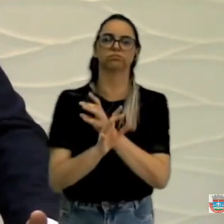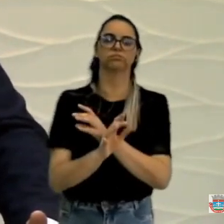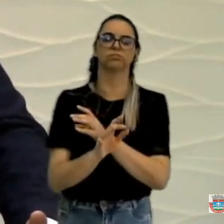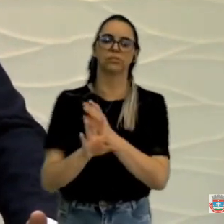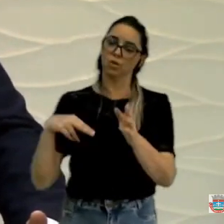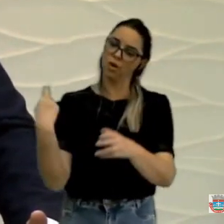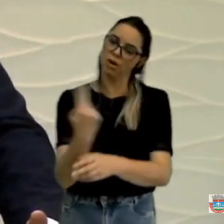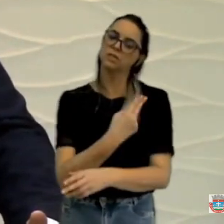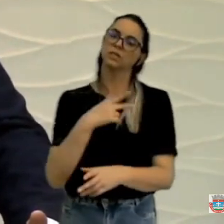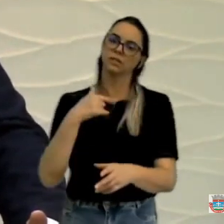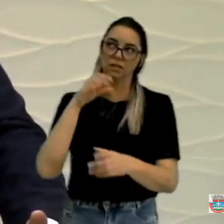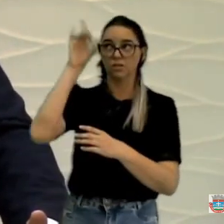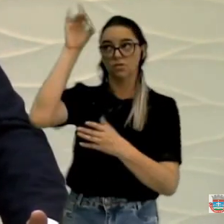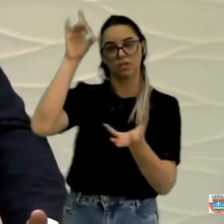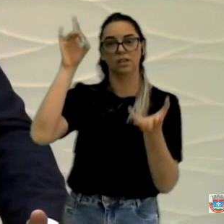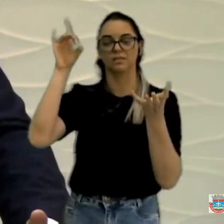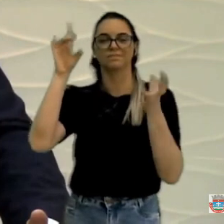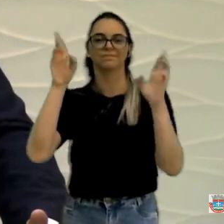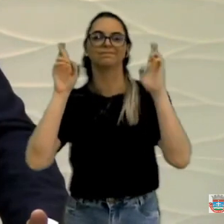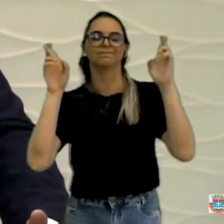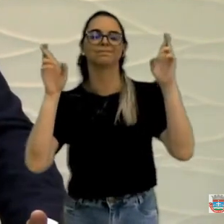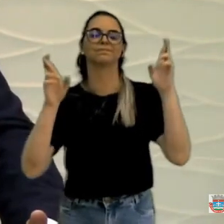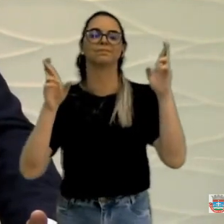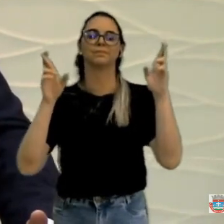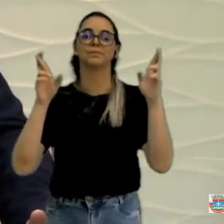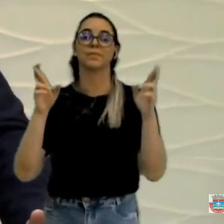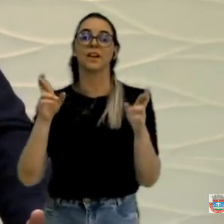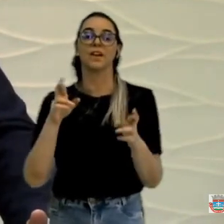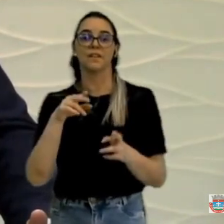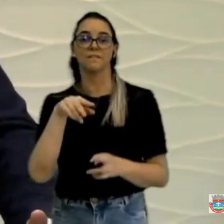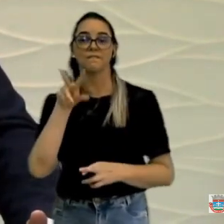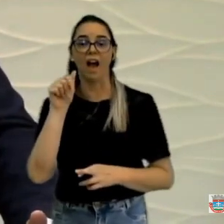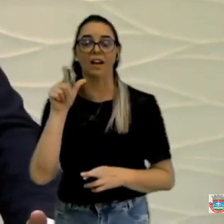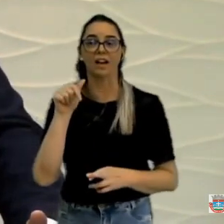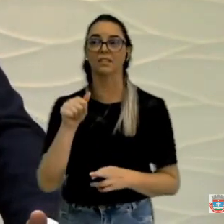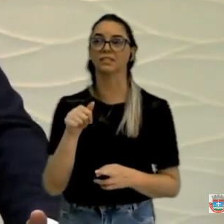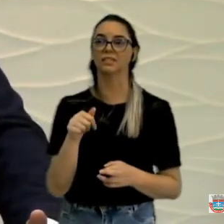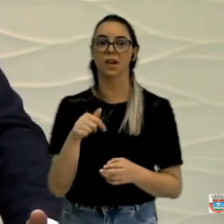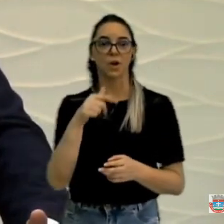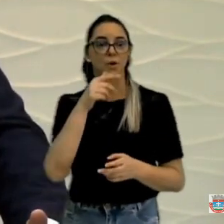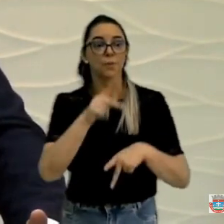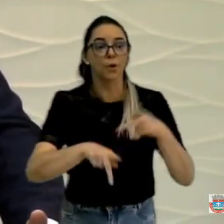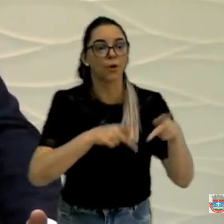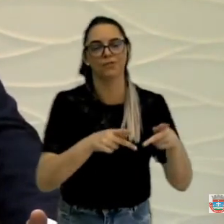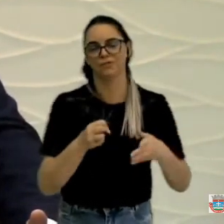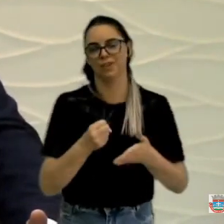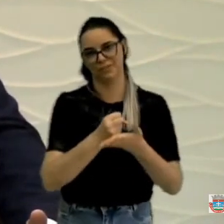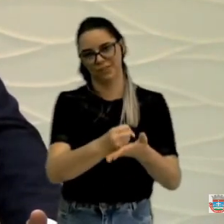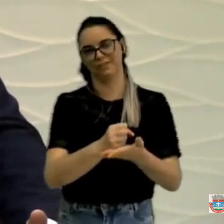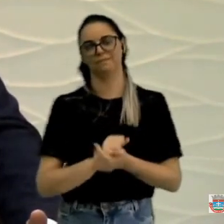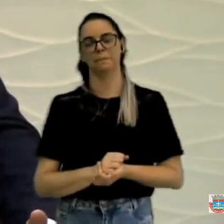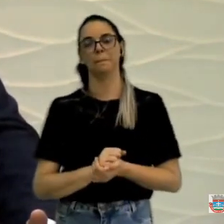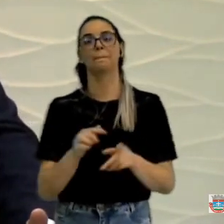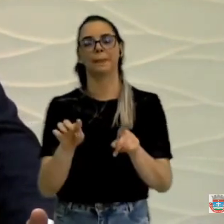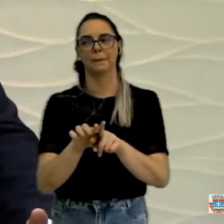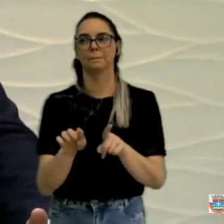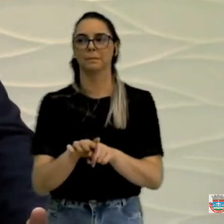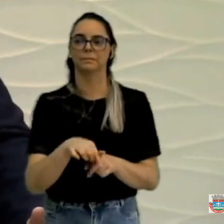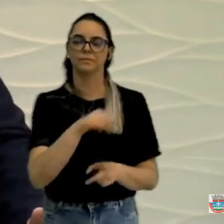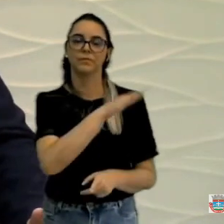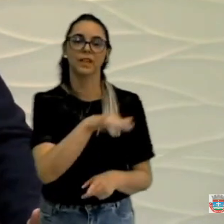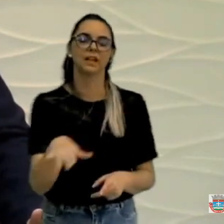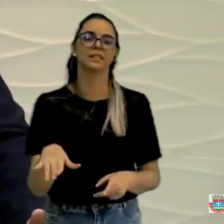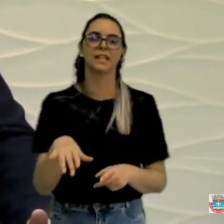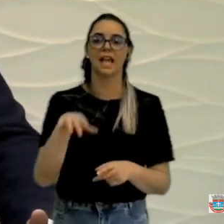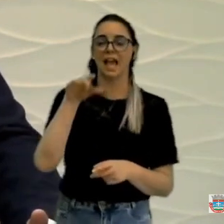ter, né, se Deus quiser, no futuro bem próximo, essas vagas de creches ofertadas para a nossa população. E temos a creche Professora